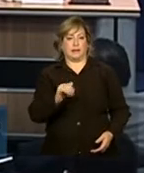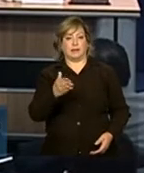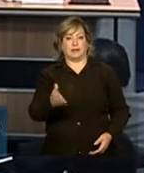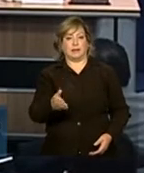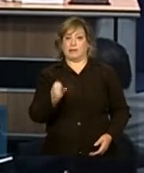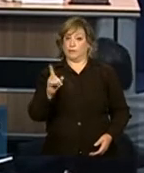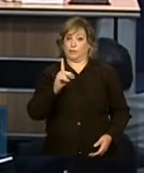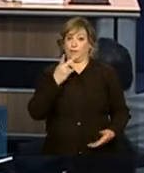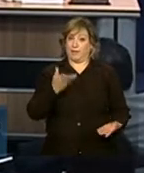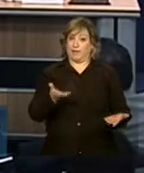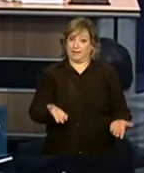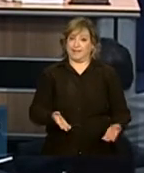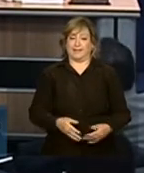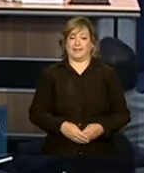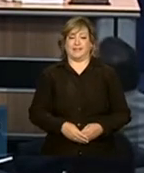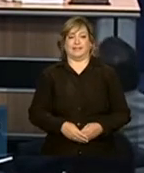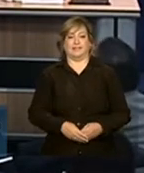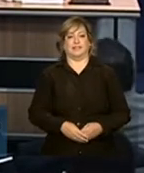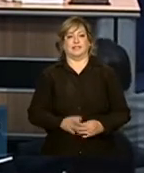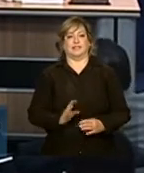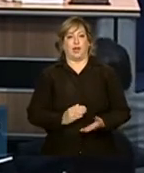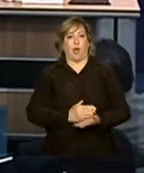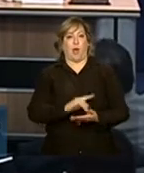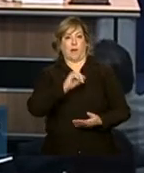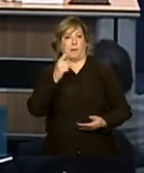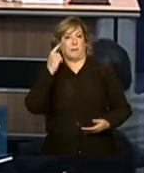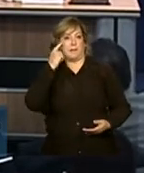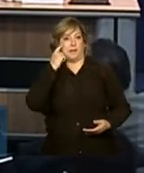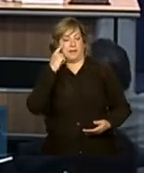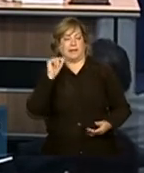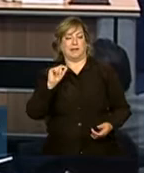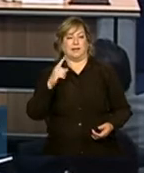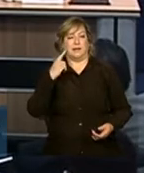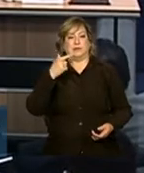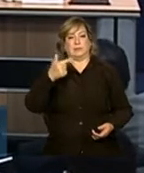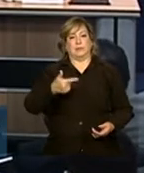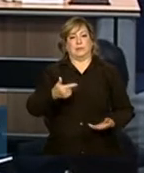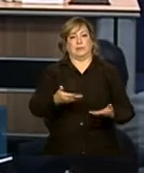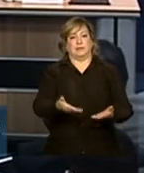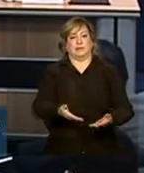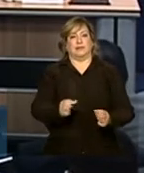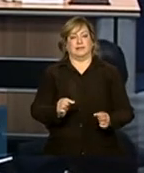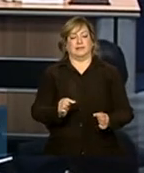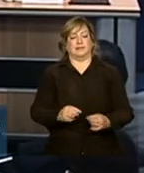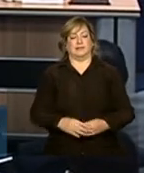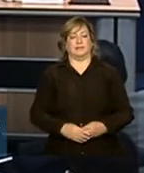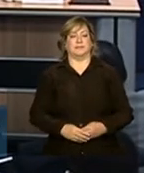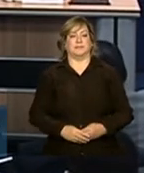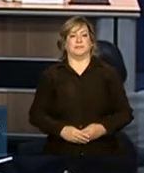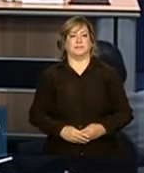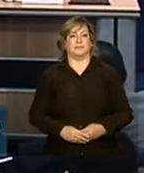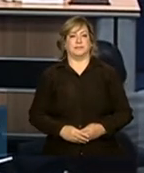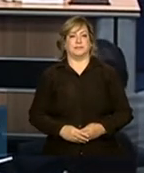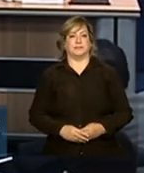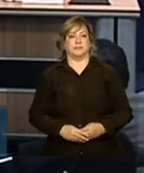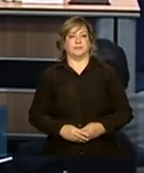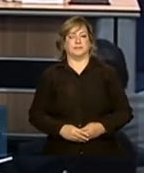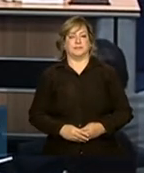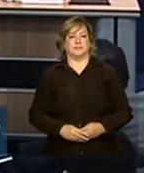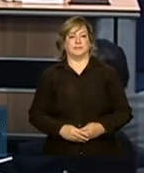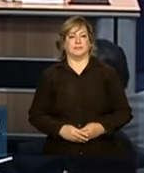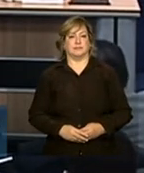que se não fala né já já começa a Siga a segunda criando problema não é molho